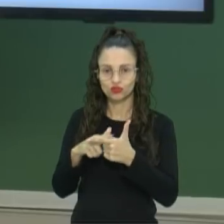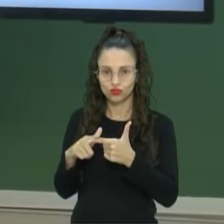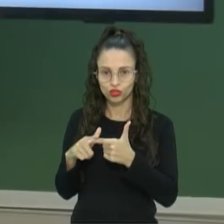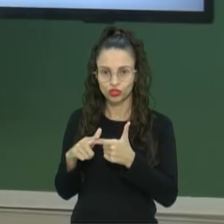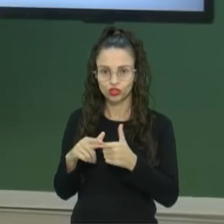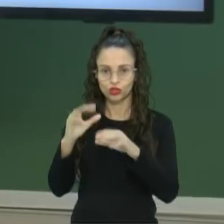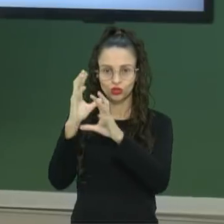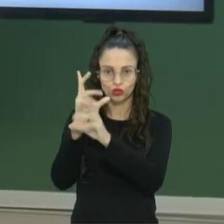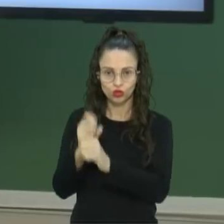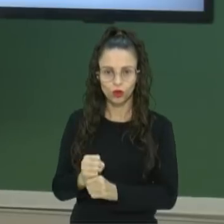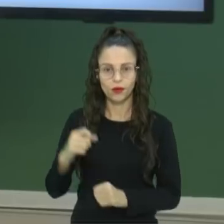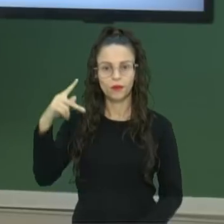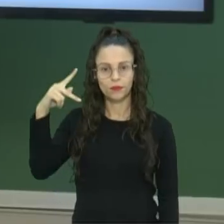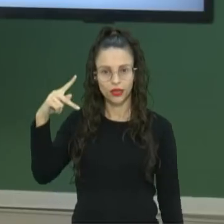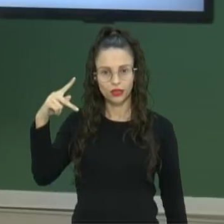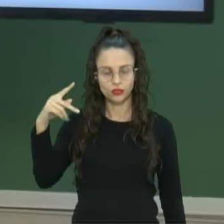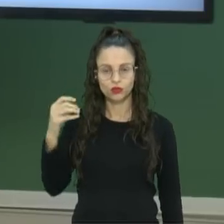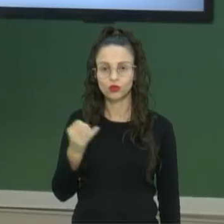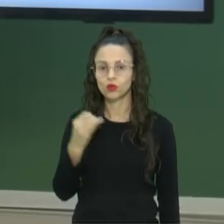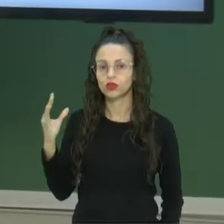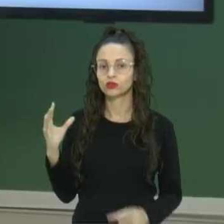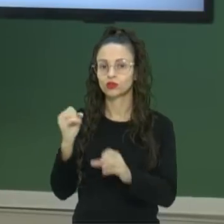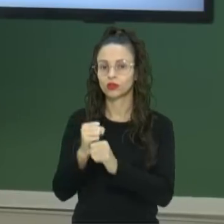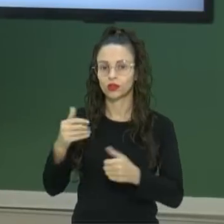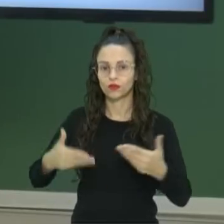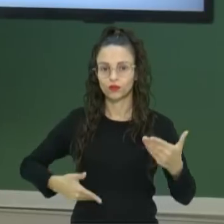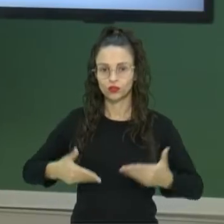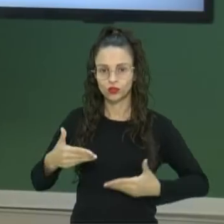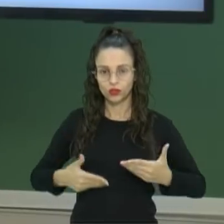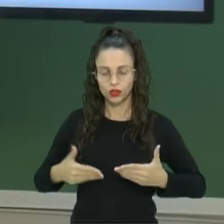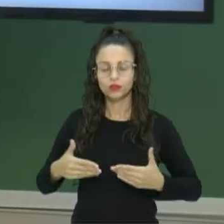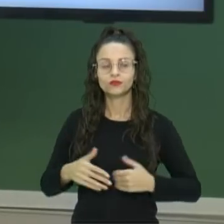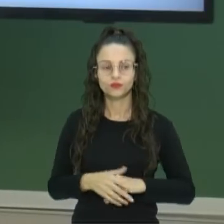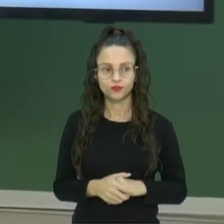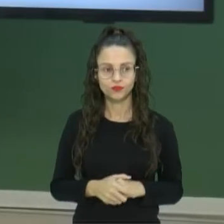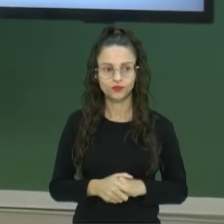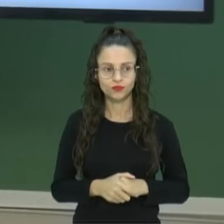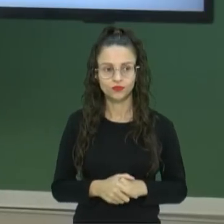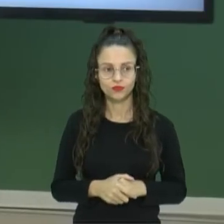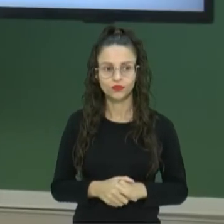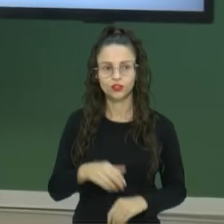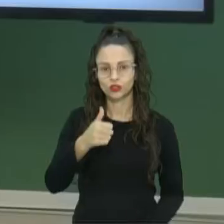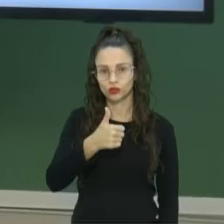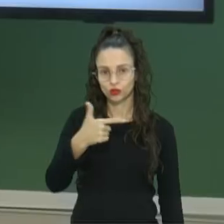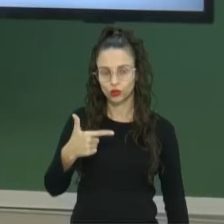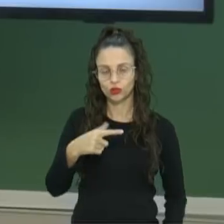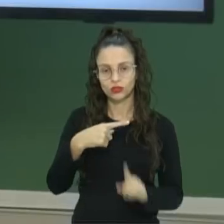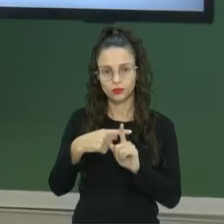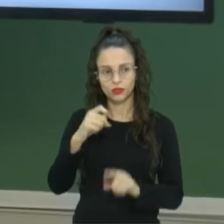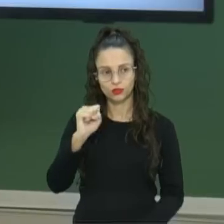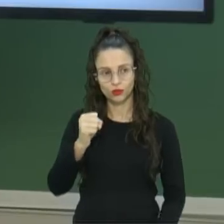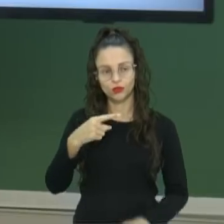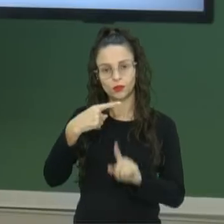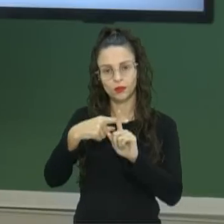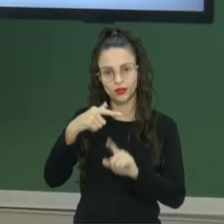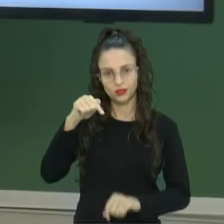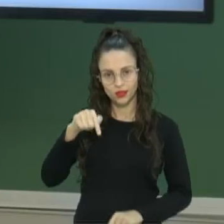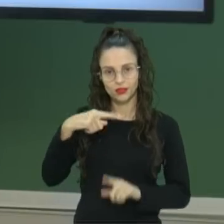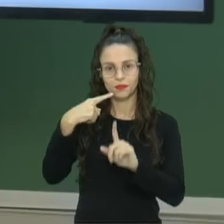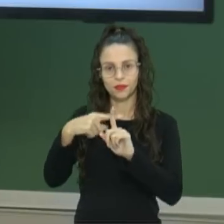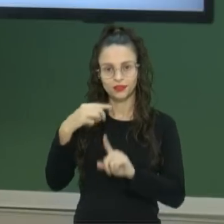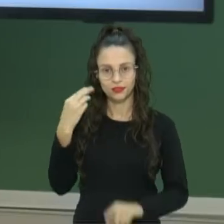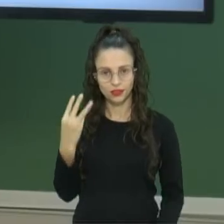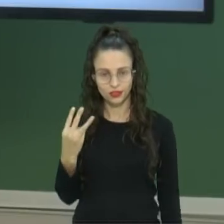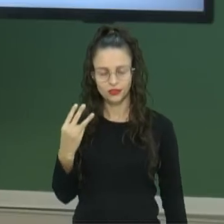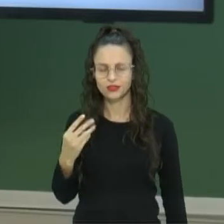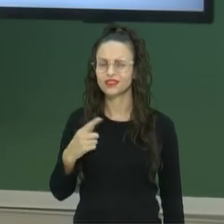dos pesos, ou seja, o total de funcionários. A média eu não divido pelo total? Então, soma 12 mais 8 mais 7 mais 3.